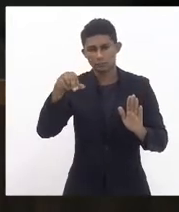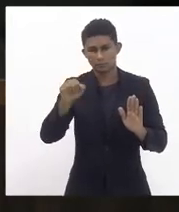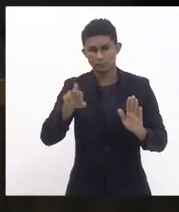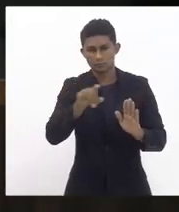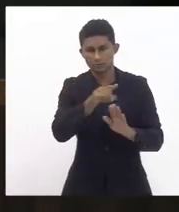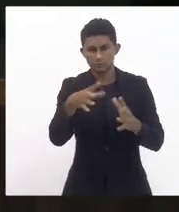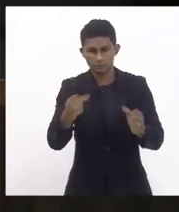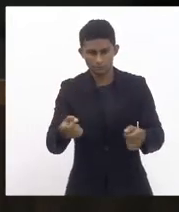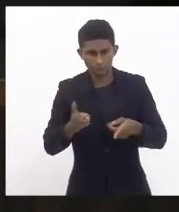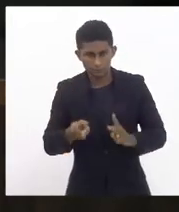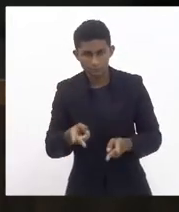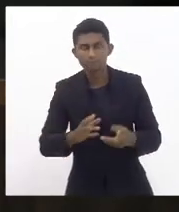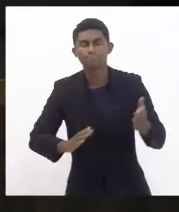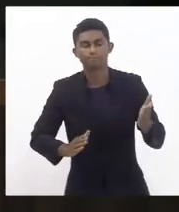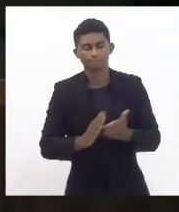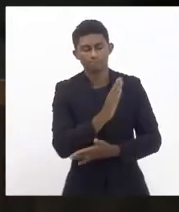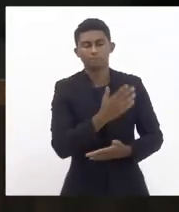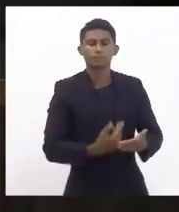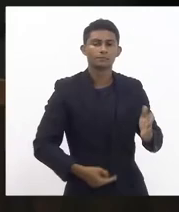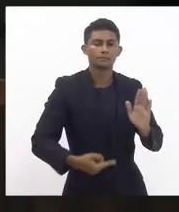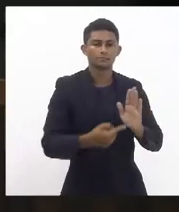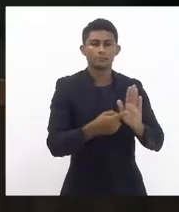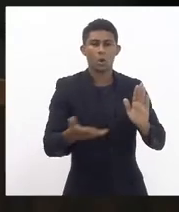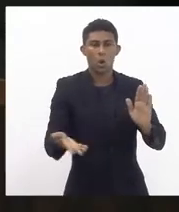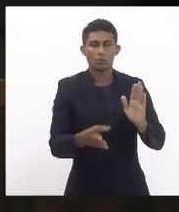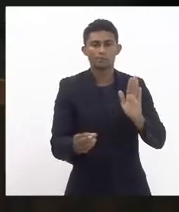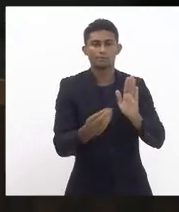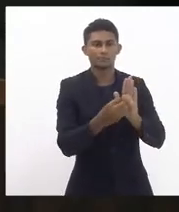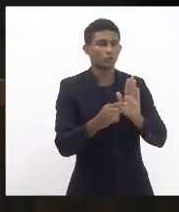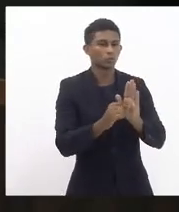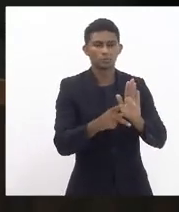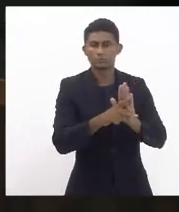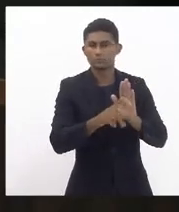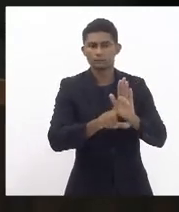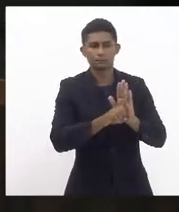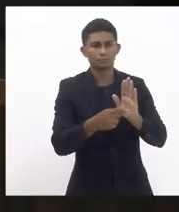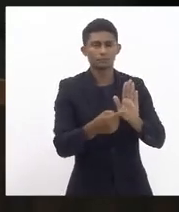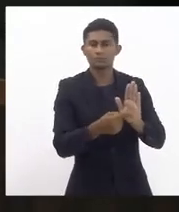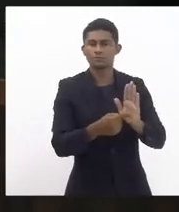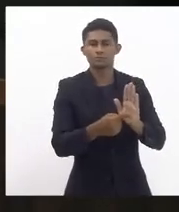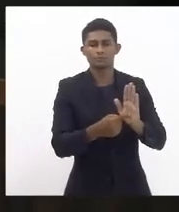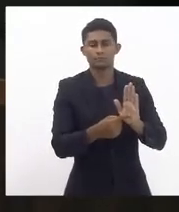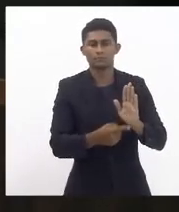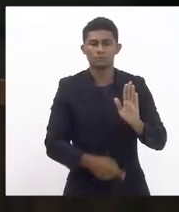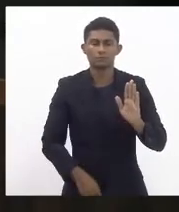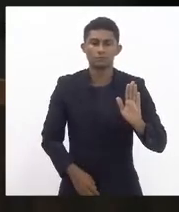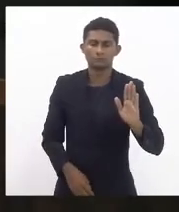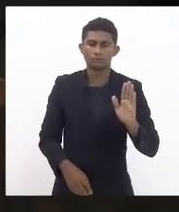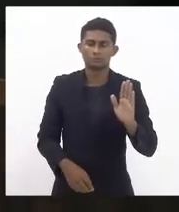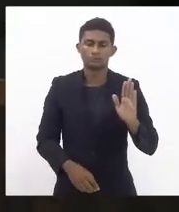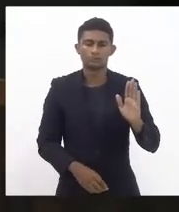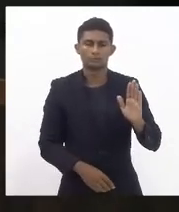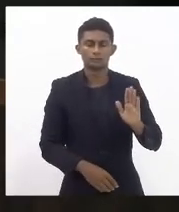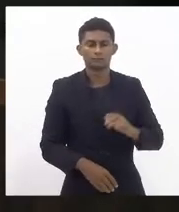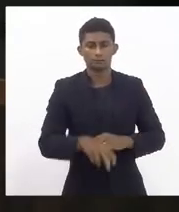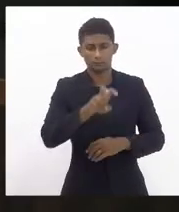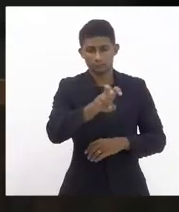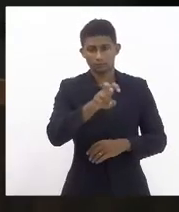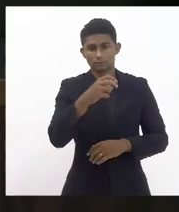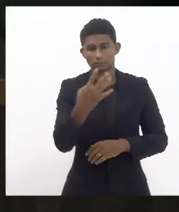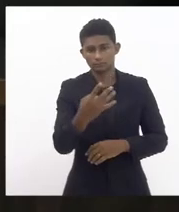que aprovam permaneçam Como estão aprovado é que a inclusão na ordem do dia dos projetos de leis o